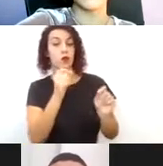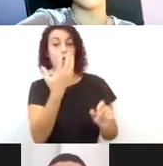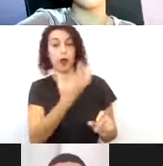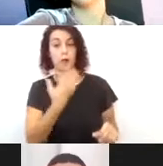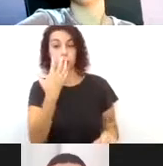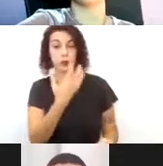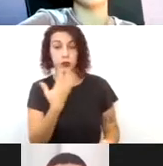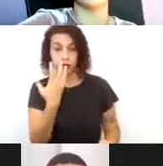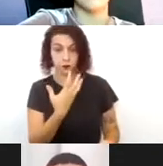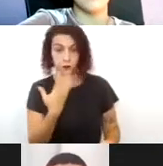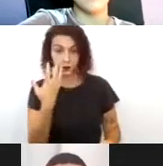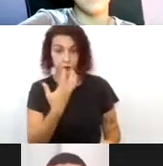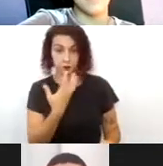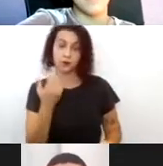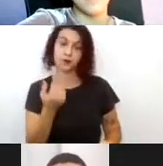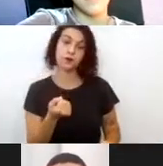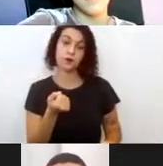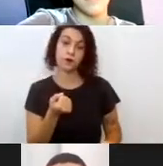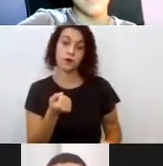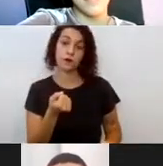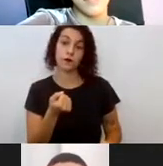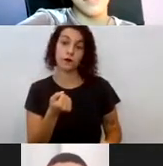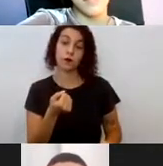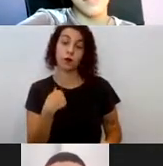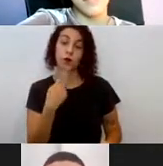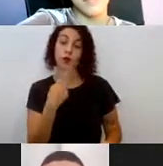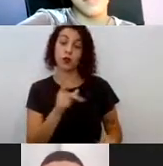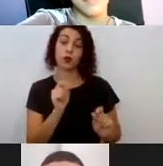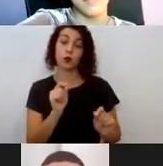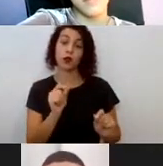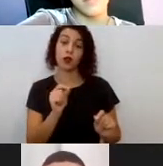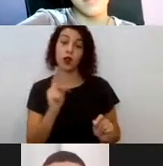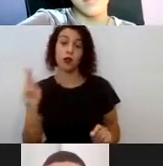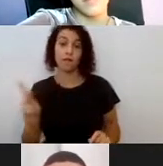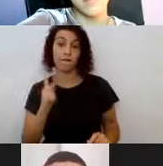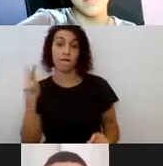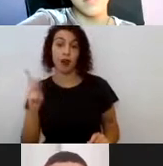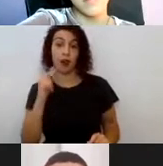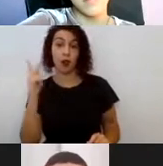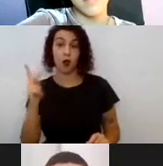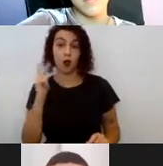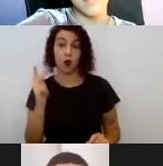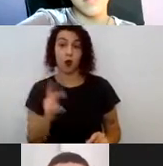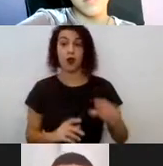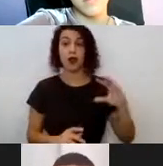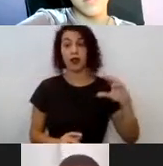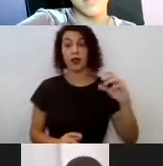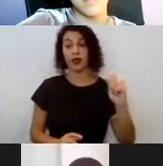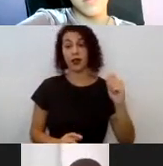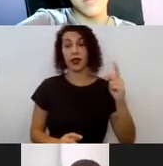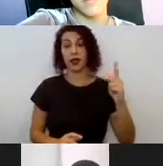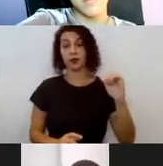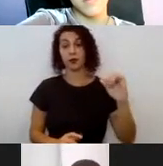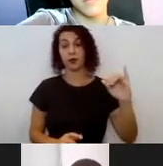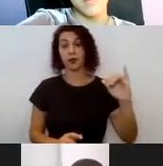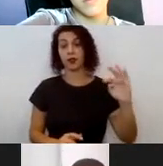eu peço para ela trazer essa música aí a gente está falando de valor de Capital tá a gente tá falando de um corpo que tem um valor de um corpo que é um